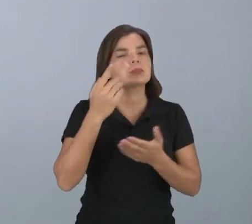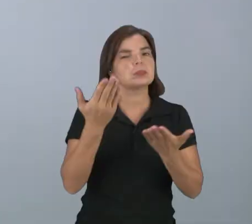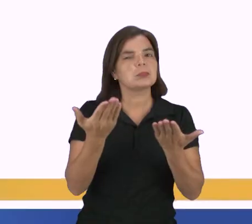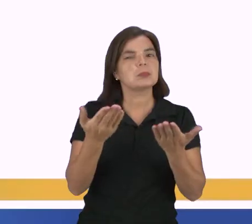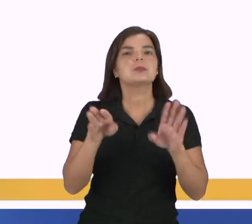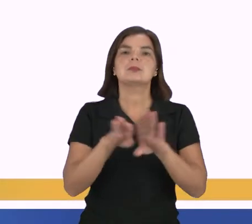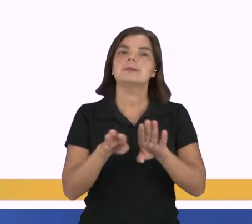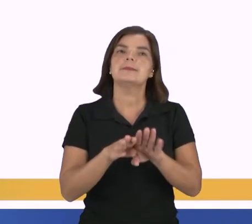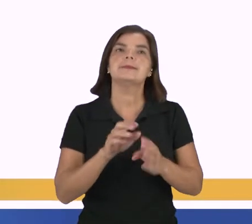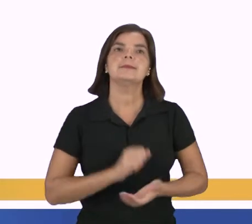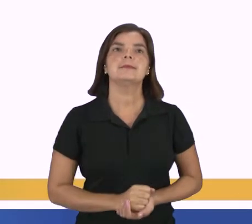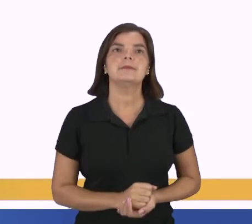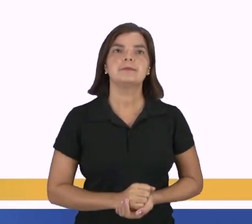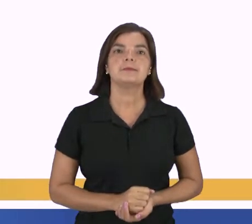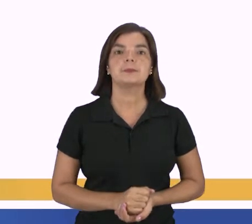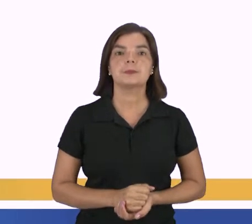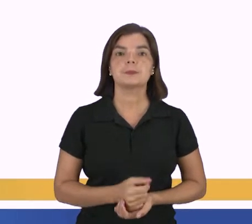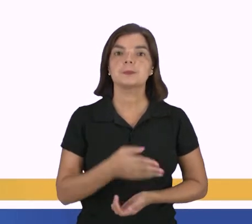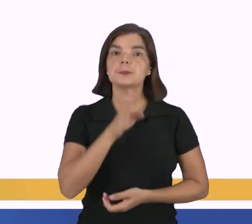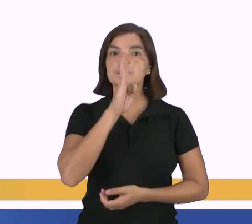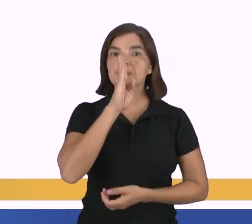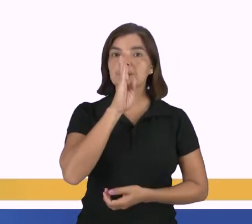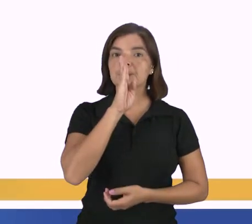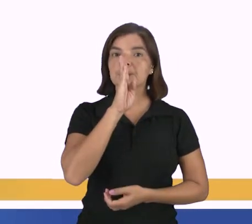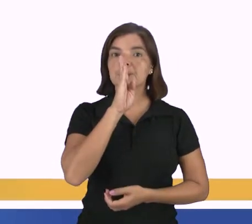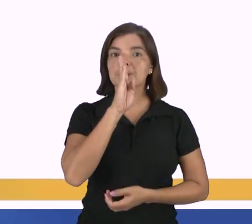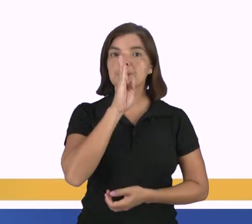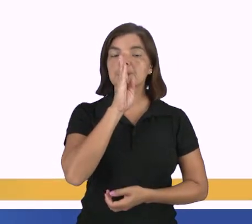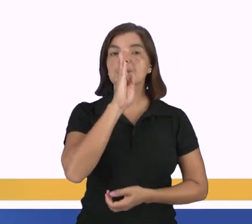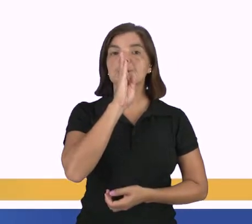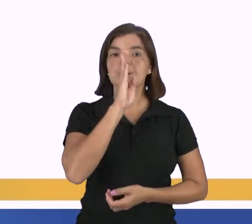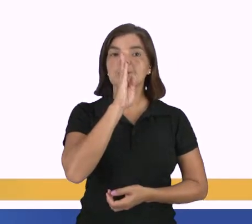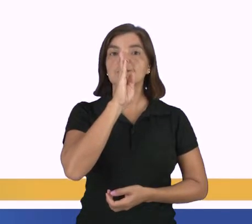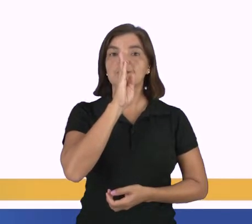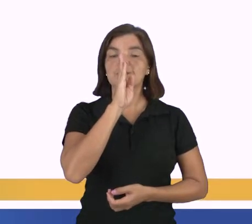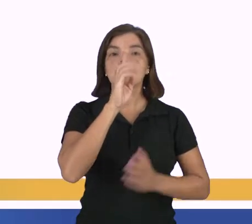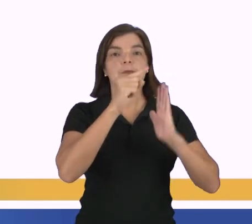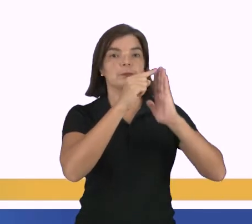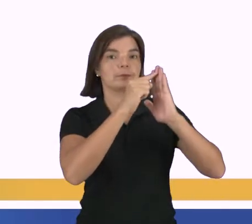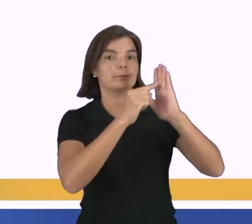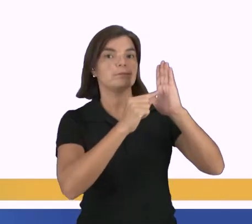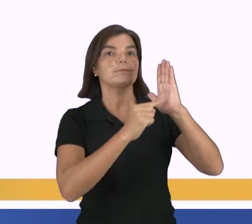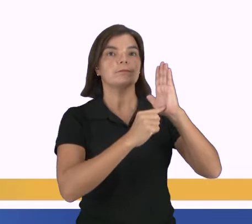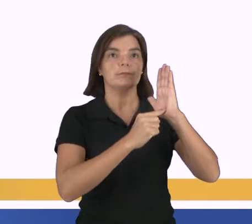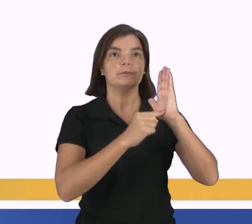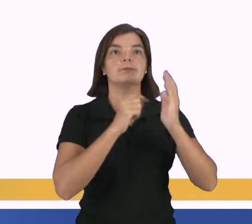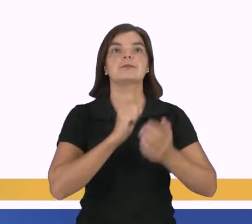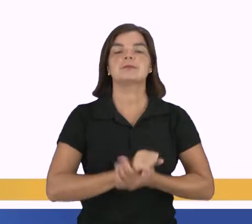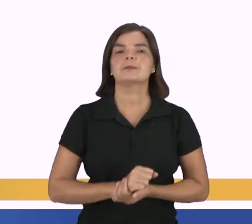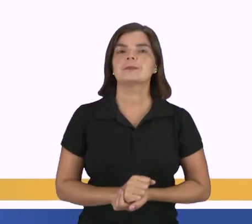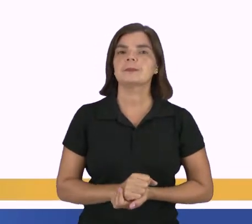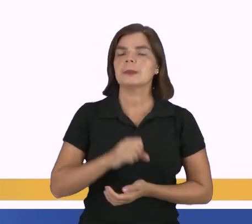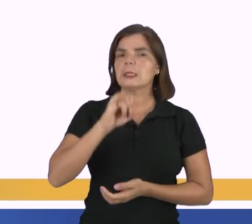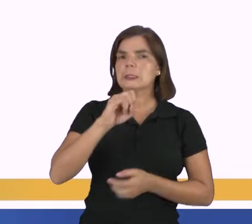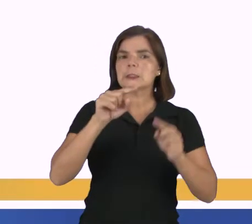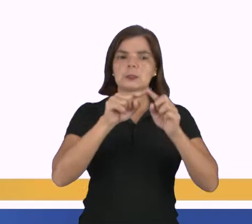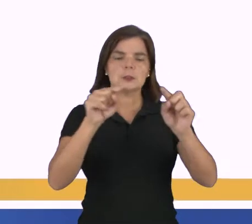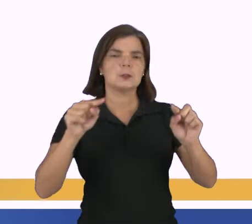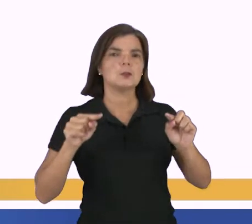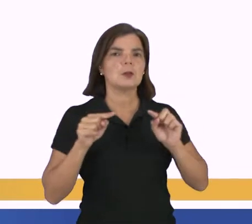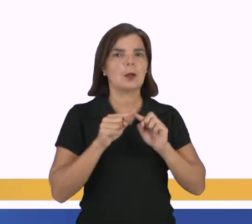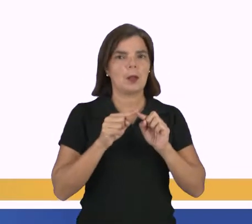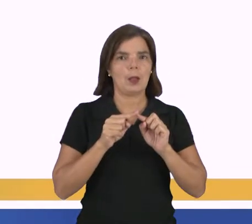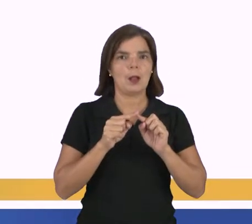esses sinais. Nós temos ali o silêncio, né? Então, está marcado por uma exclamação. Se eu estivesse numa sala de aula e vocês